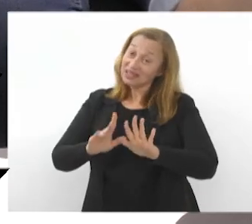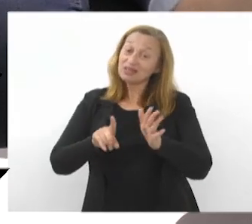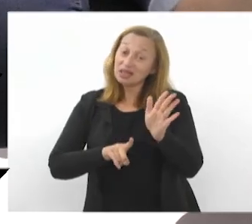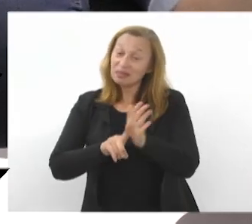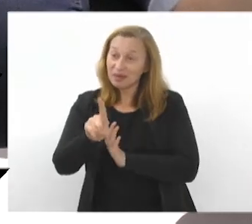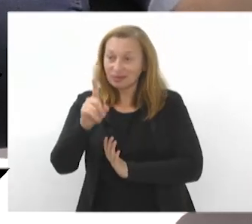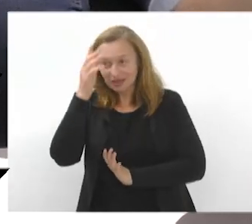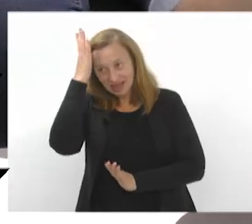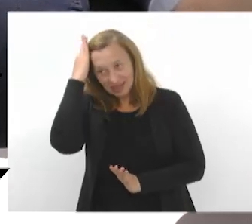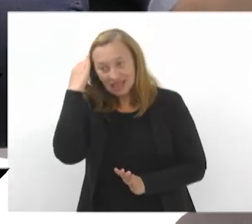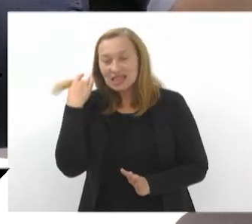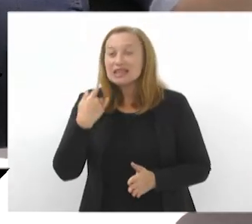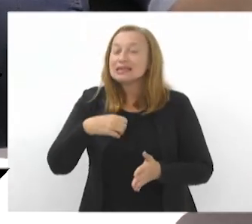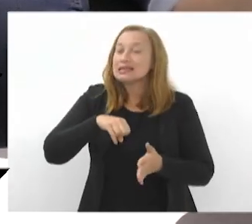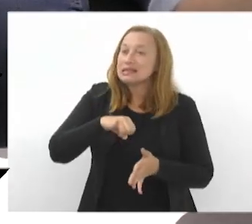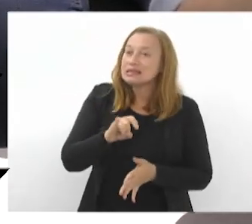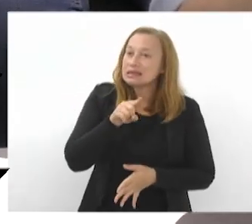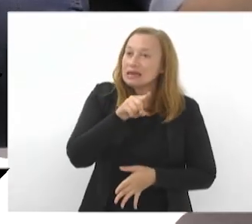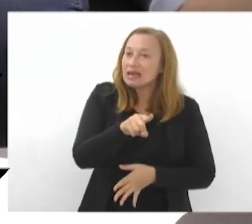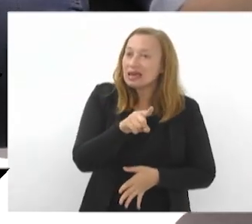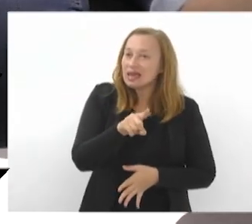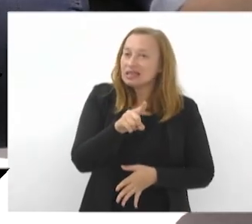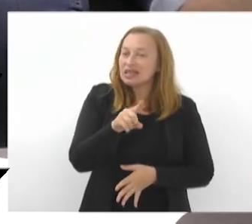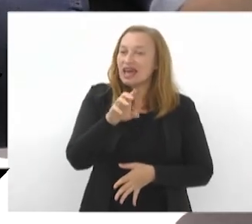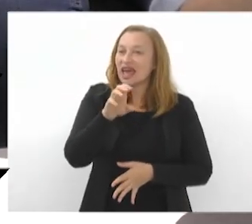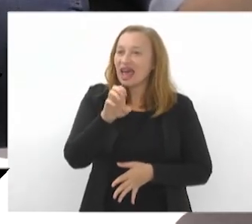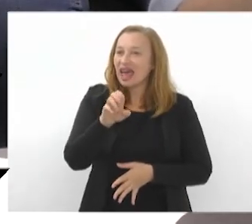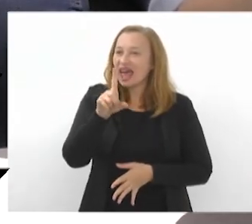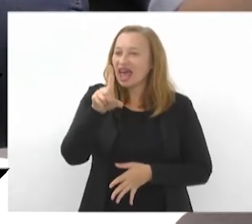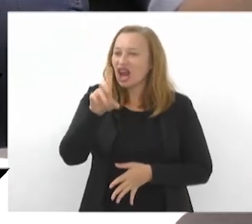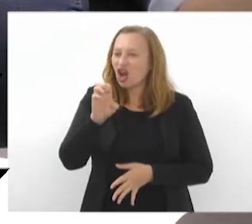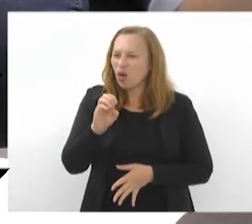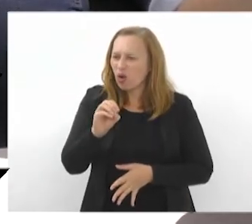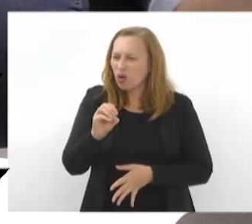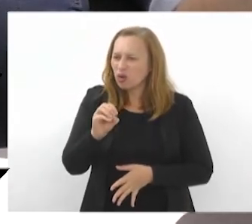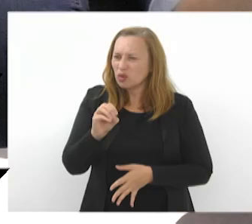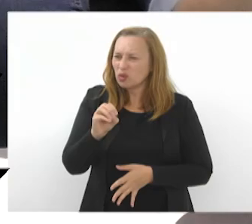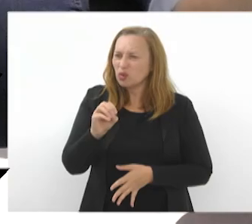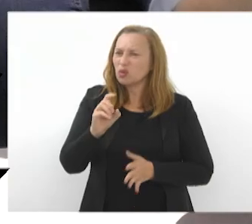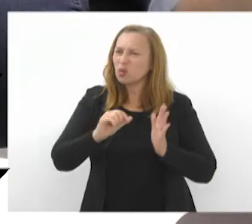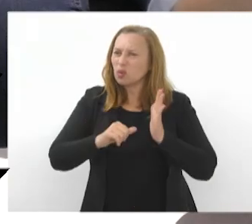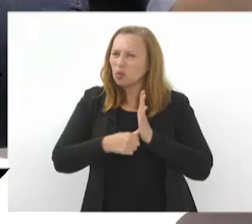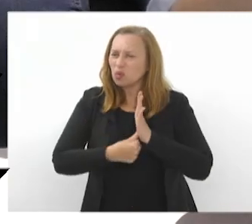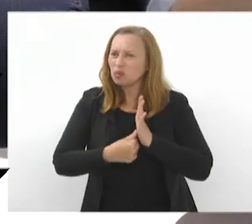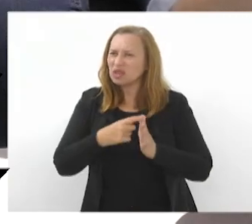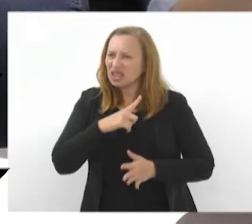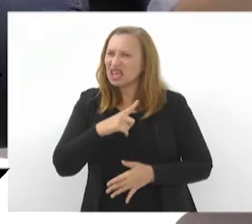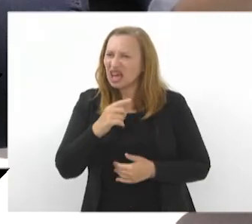perguntar se esse Elos Clube tem alguma coisa a ver com relax também.